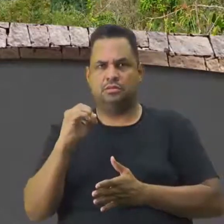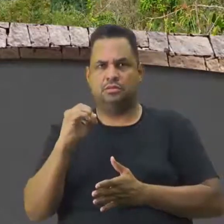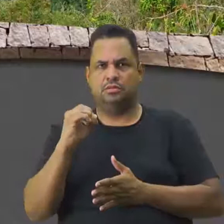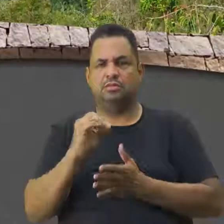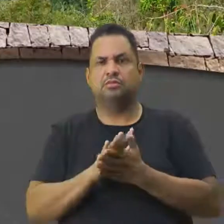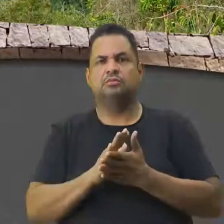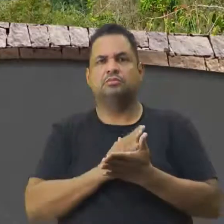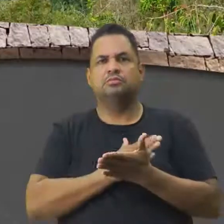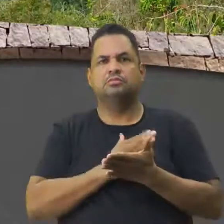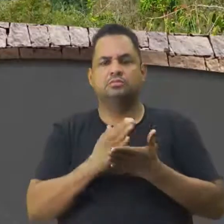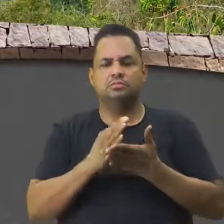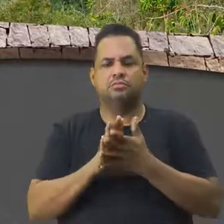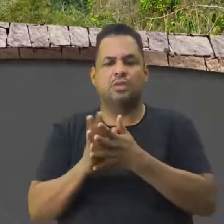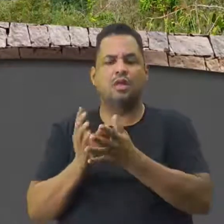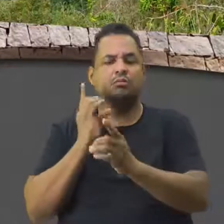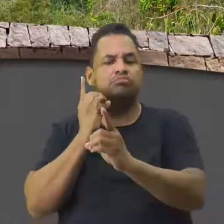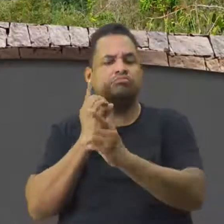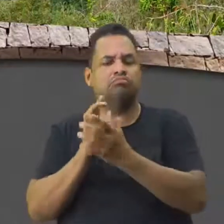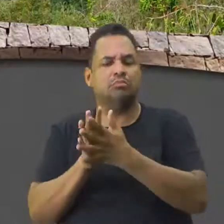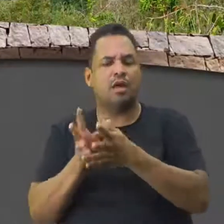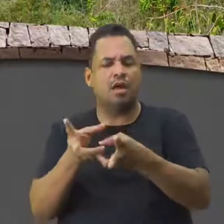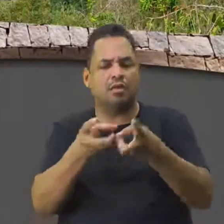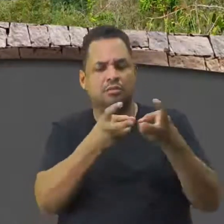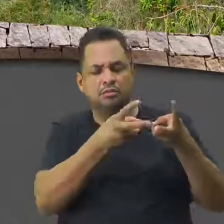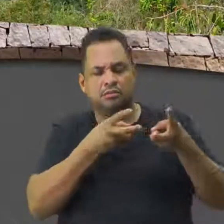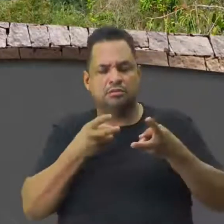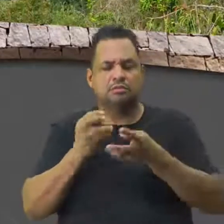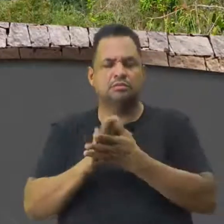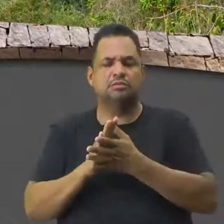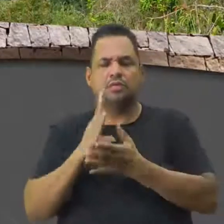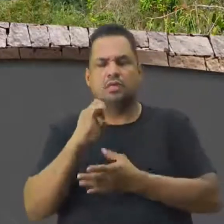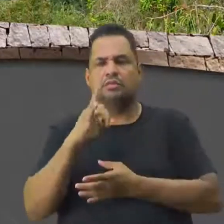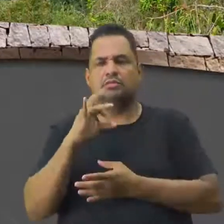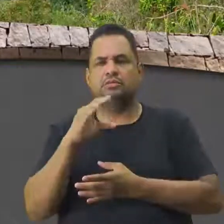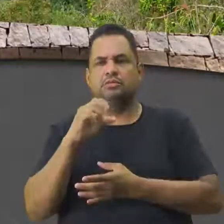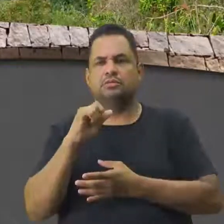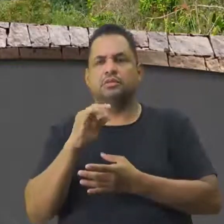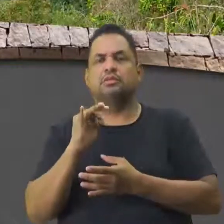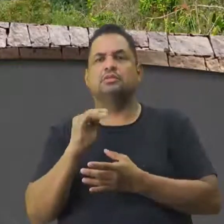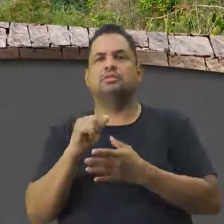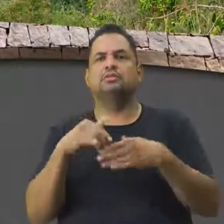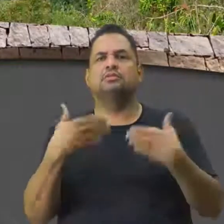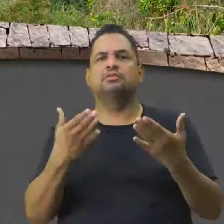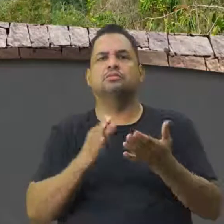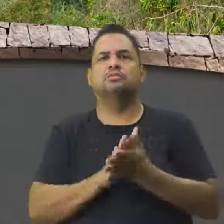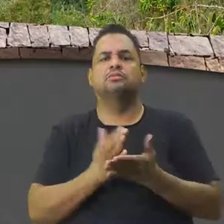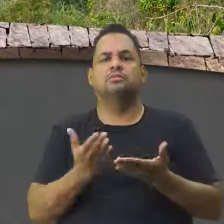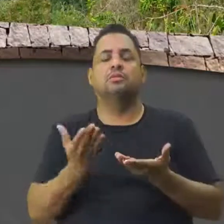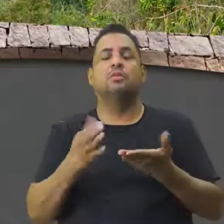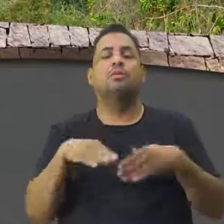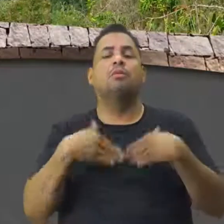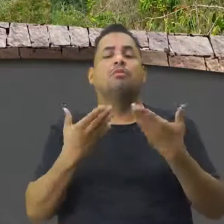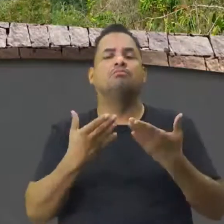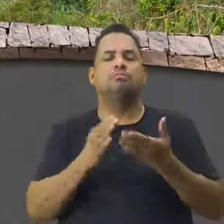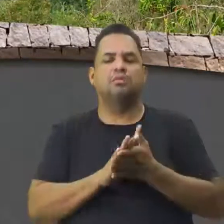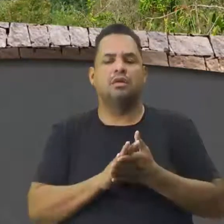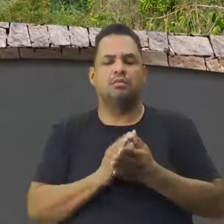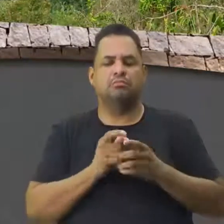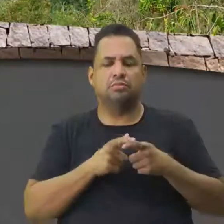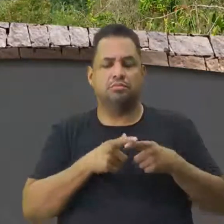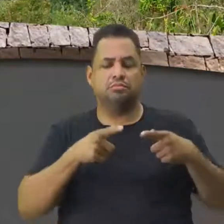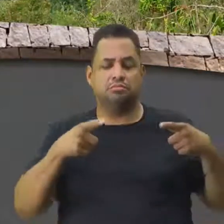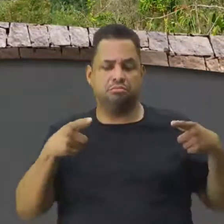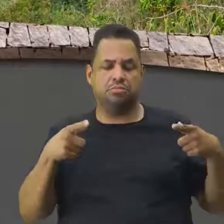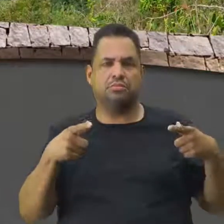Começaram a descobrir a casterita. Portanto, quando é que predomina o ciclo da casterita? Nos anos 60, meus queridos. Ou